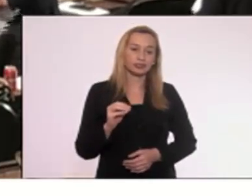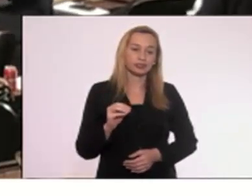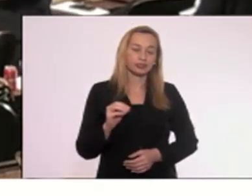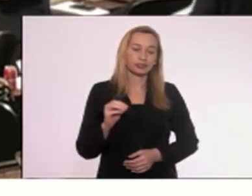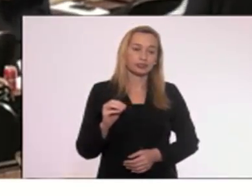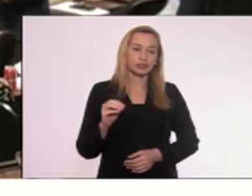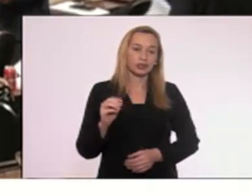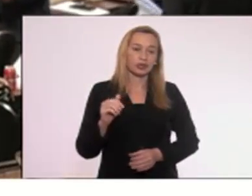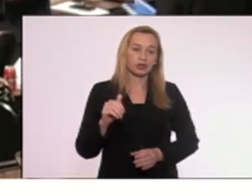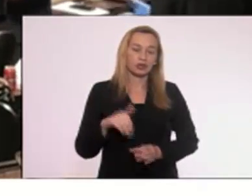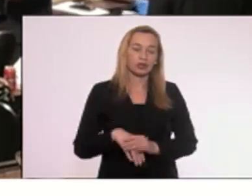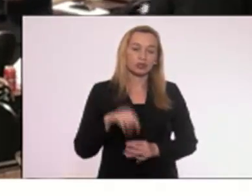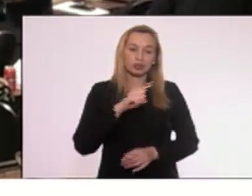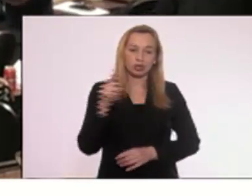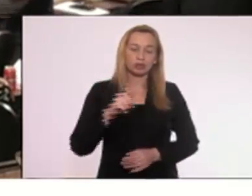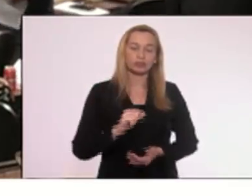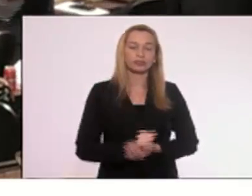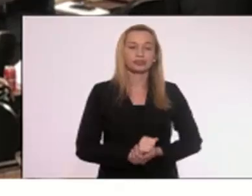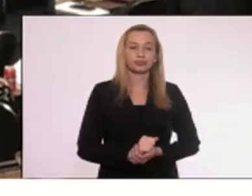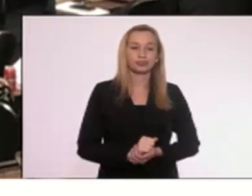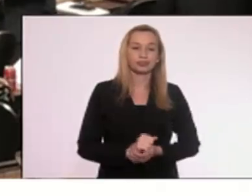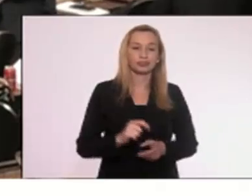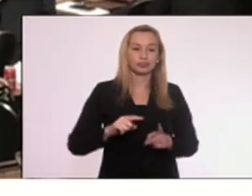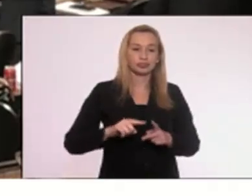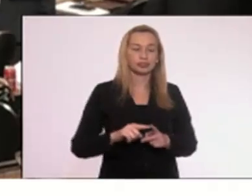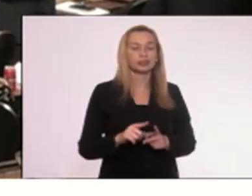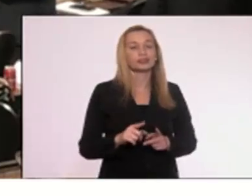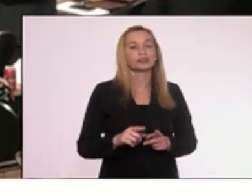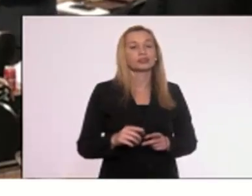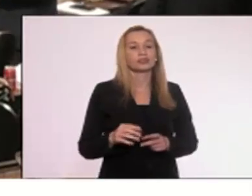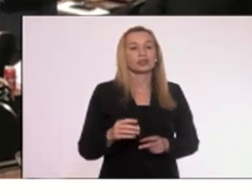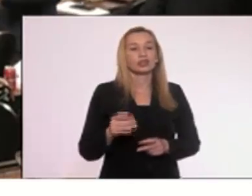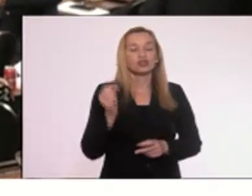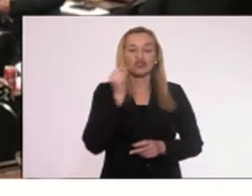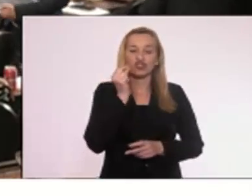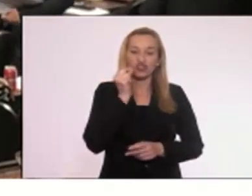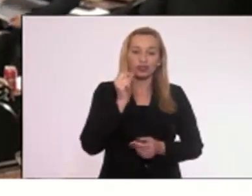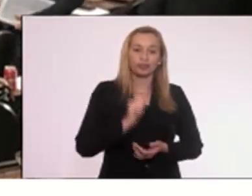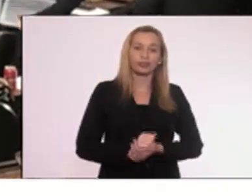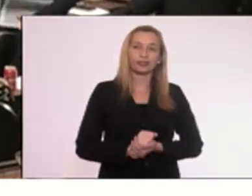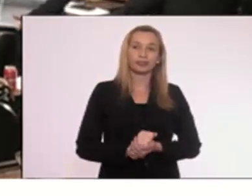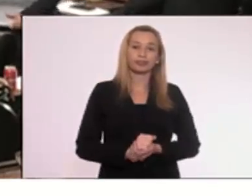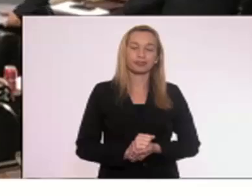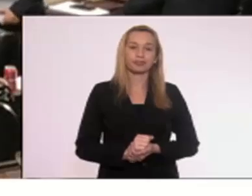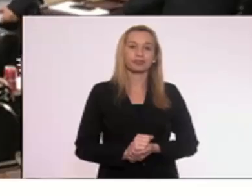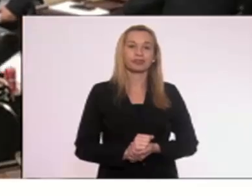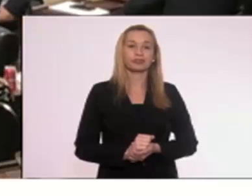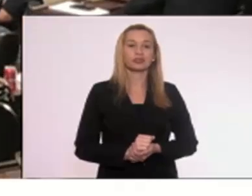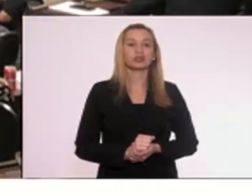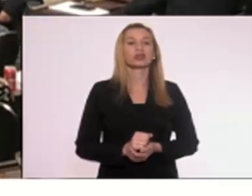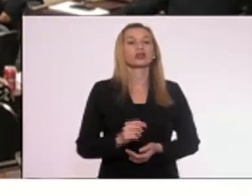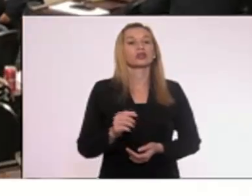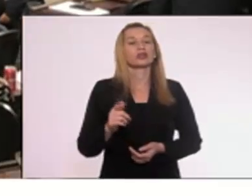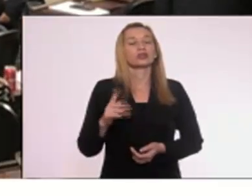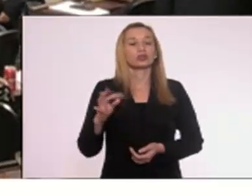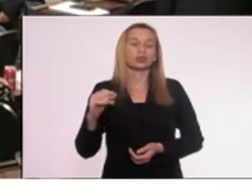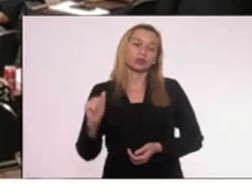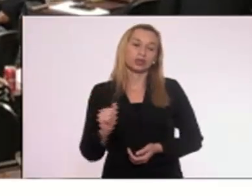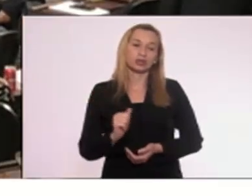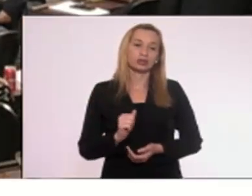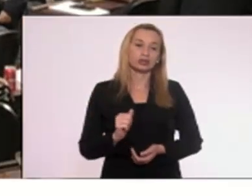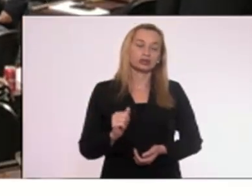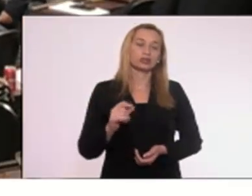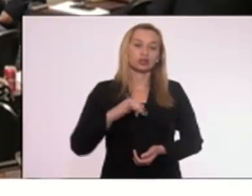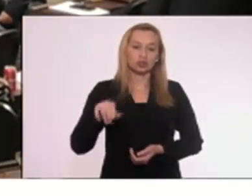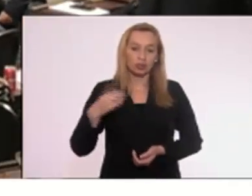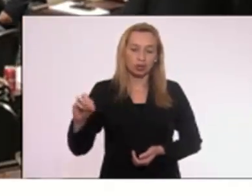não. Pela manutenção, salvo destaques, deputado Giovanni Ratinho, deputado Gustavo Schmidt, deputado Gustavo Tutuca, deputado